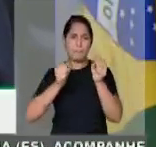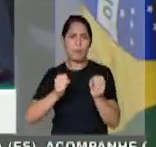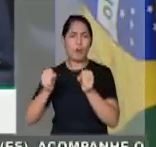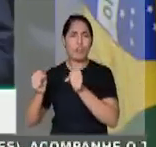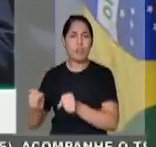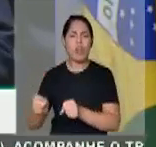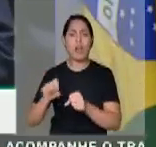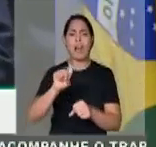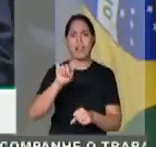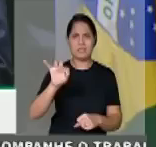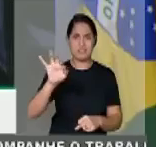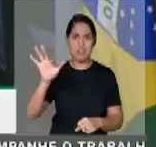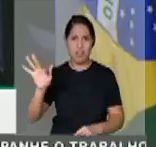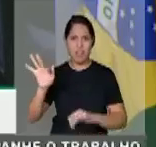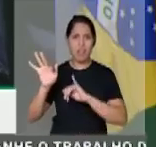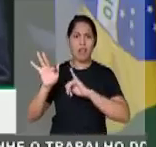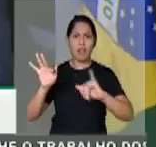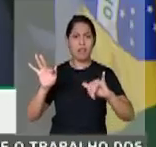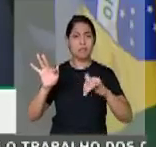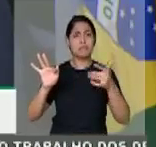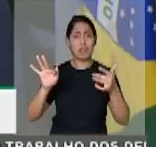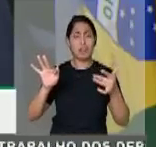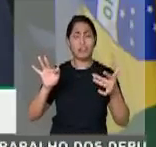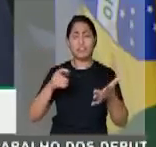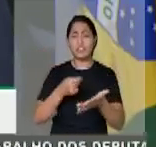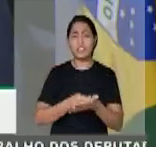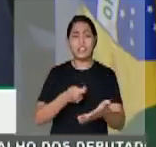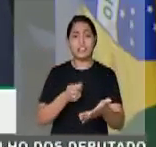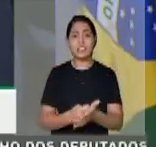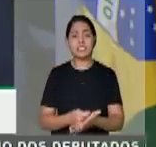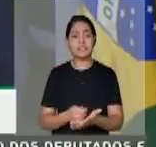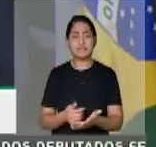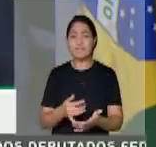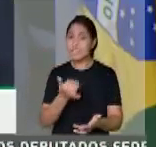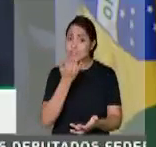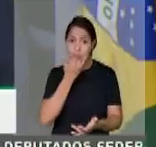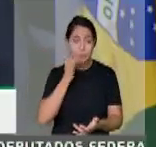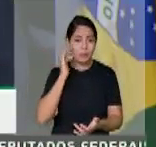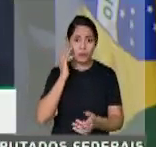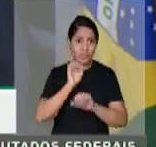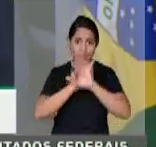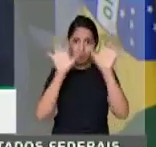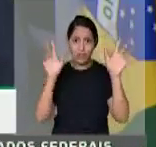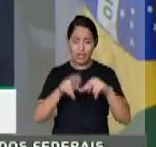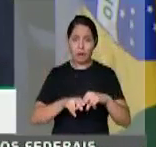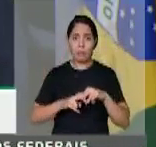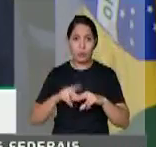Federal, porque essa quadra histórica se exige a fim de evitar